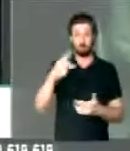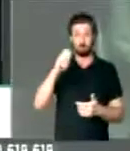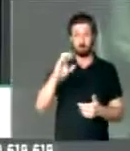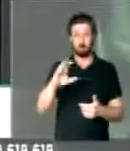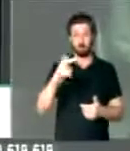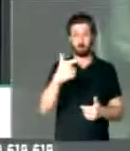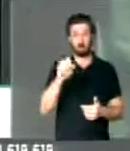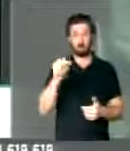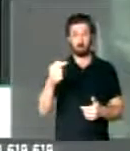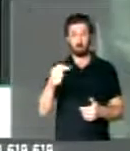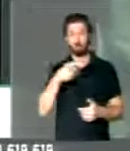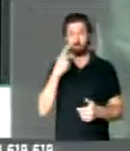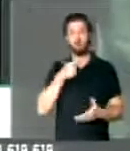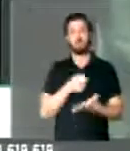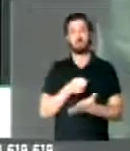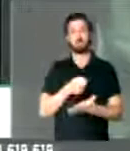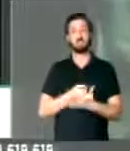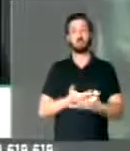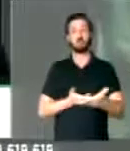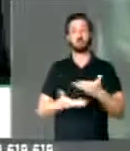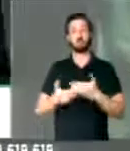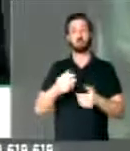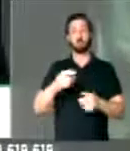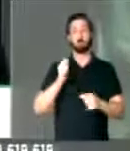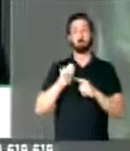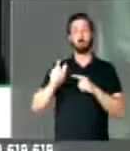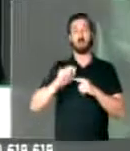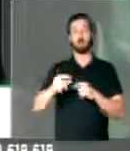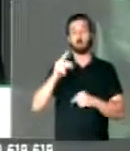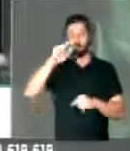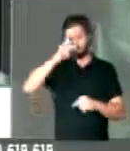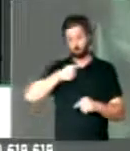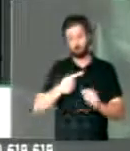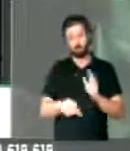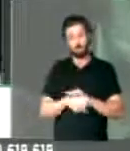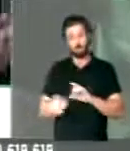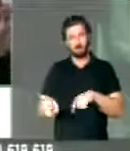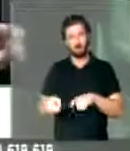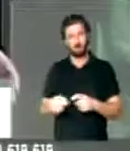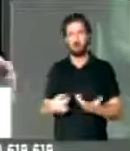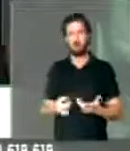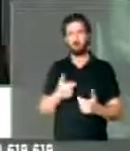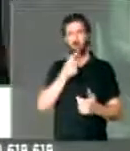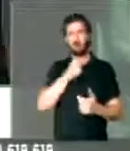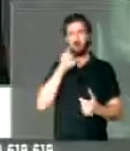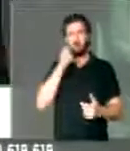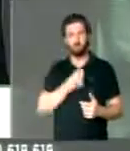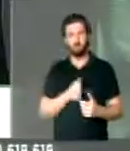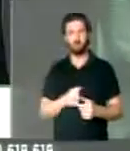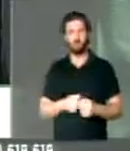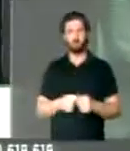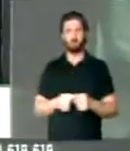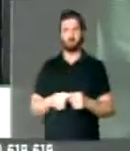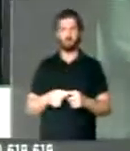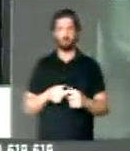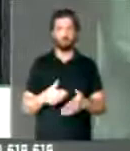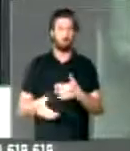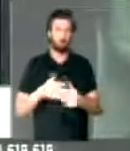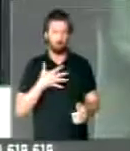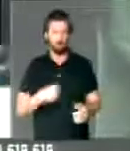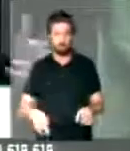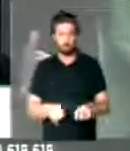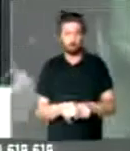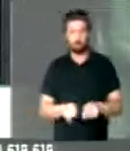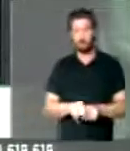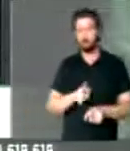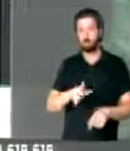287 fala em exigir contribuição individual dos agricultores, tanto do homem, da mulher, como de cada filho, e